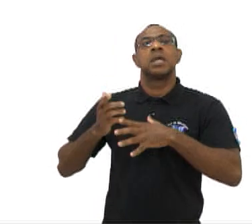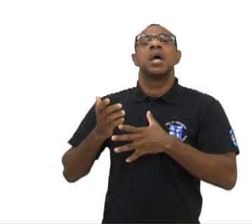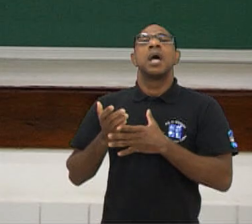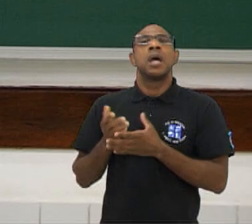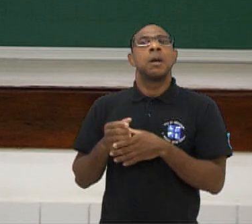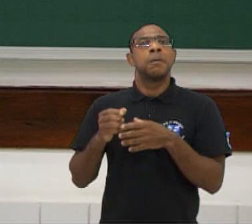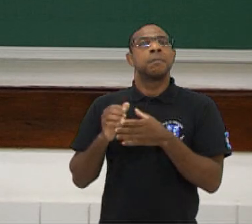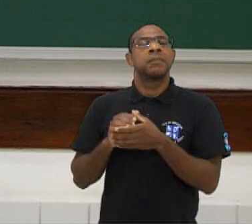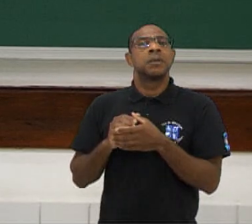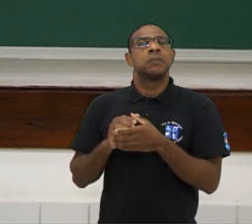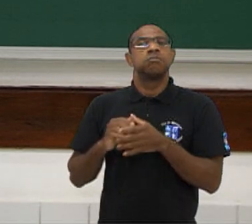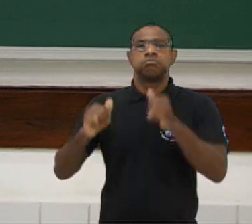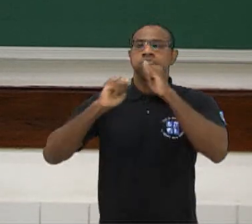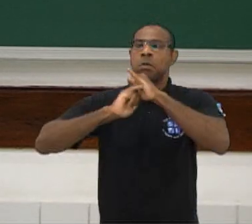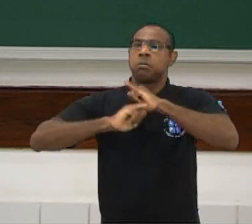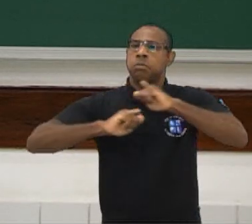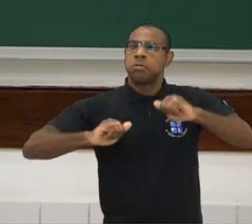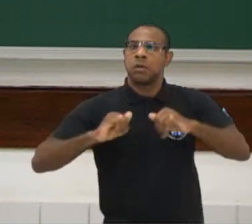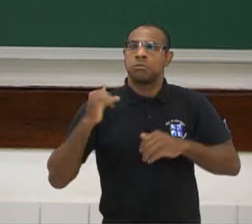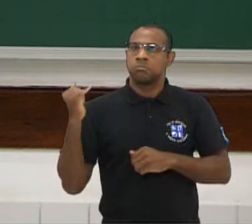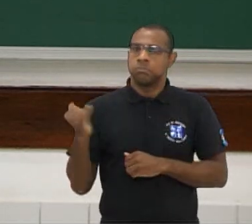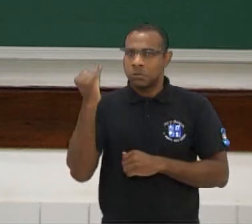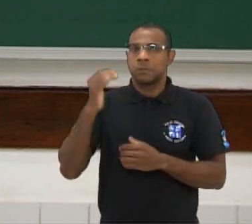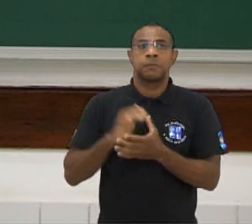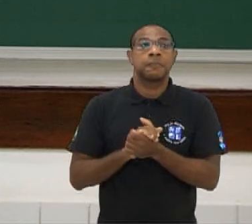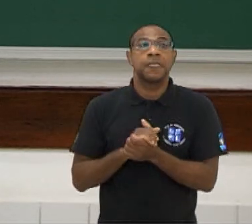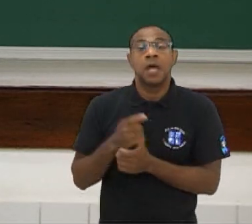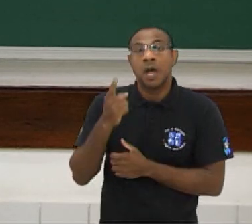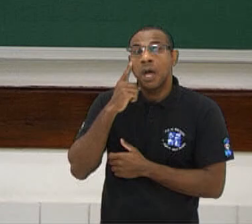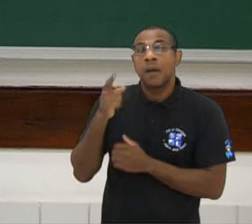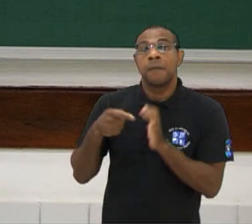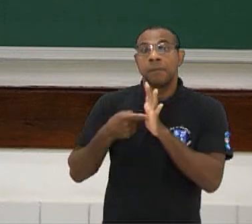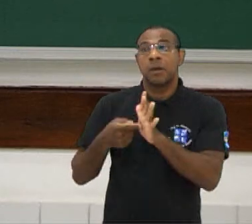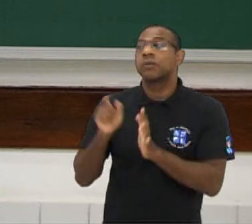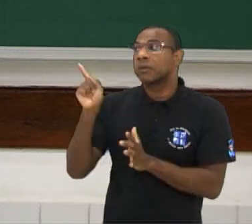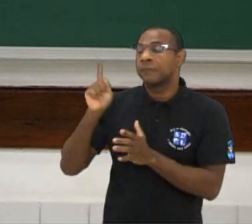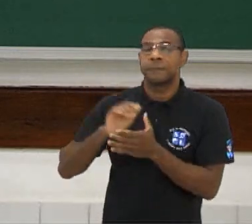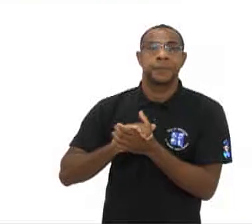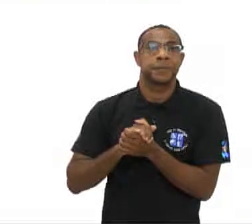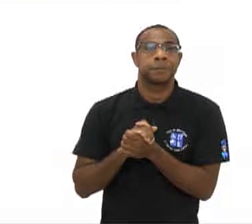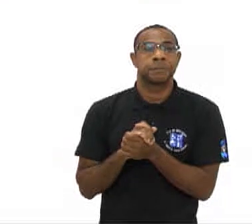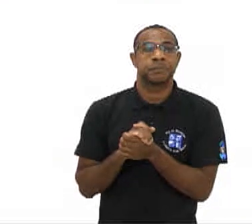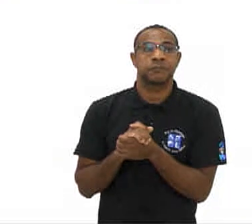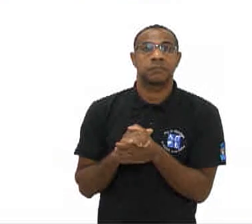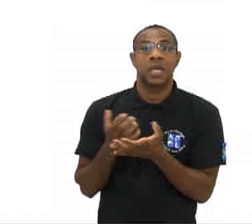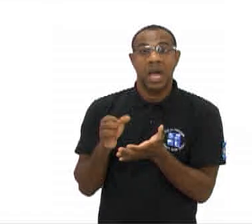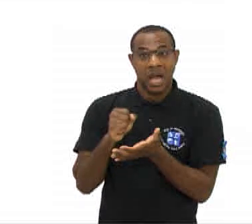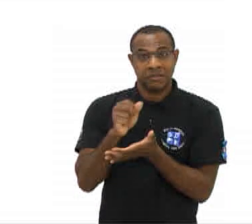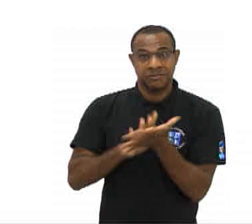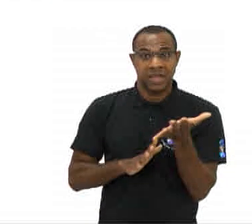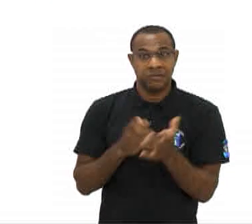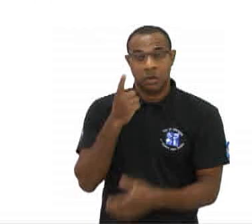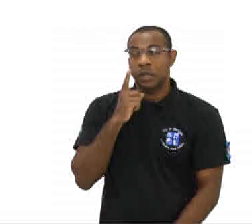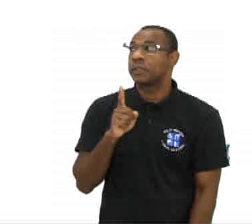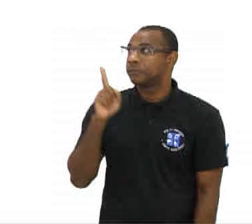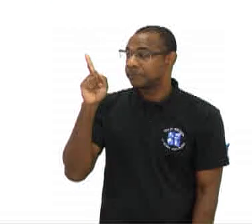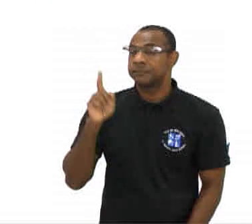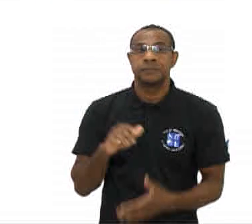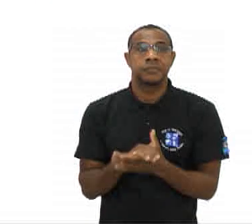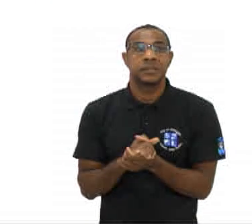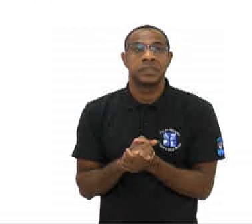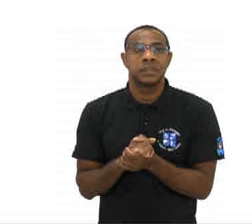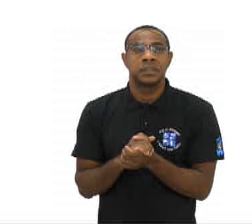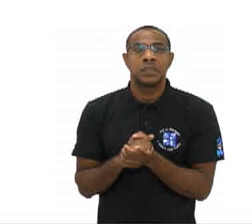marketing publicitário. É isso que o autor traz. Como a atividade, trouxe para vocês para